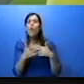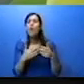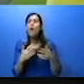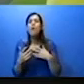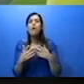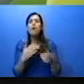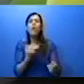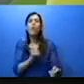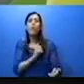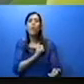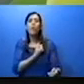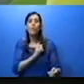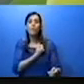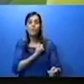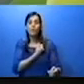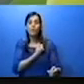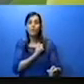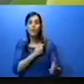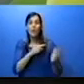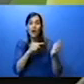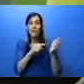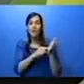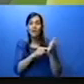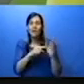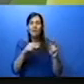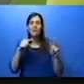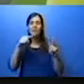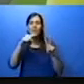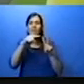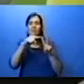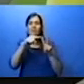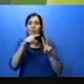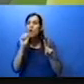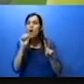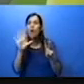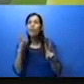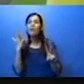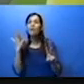lá e aperta essa tecla, vê o que acontece.